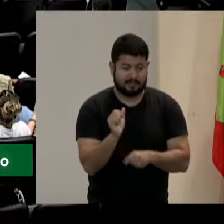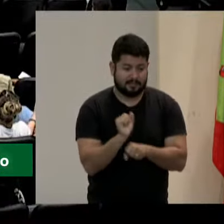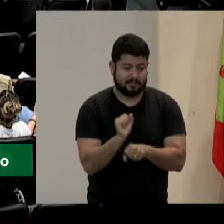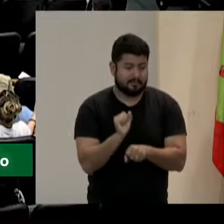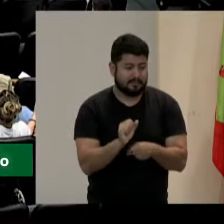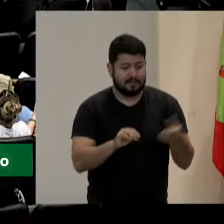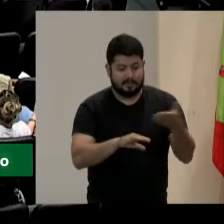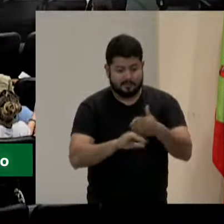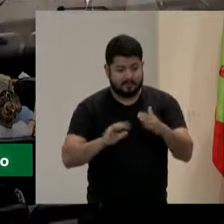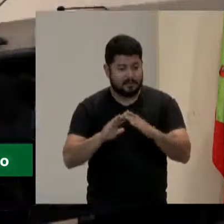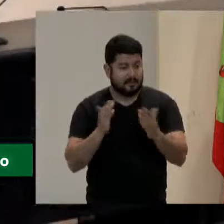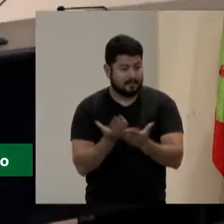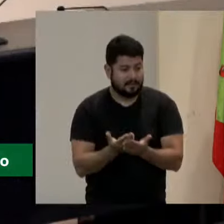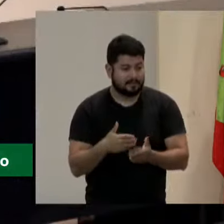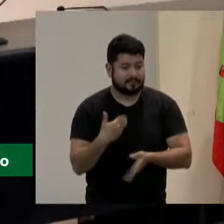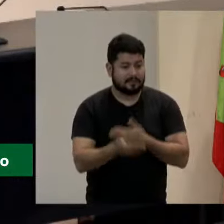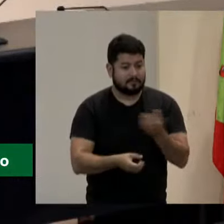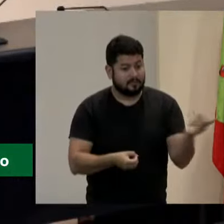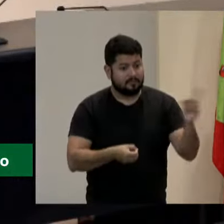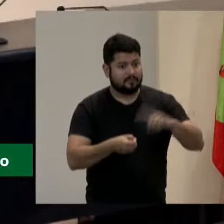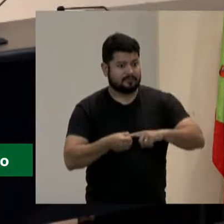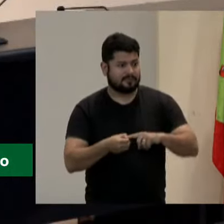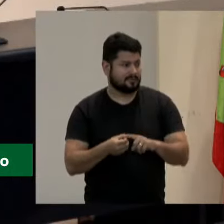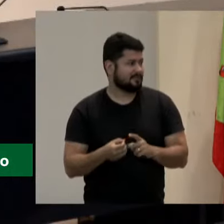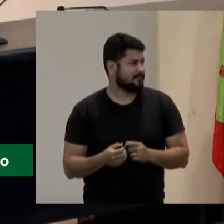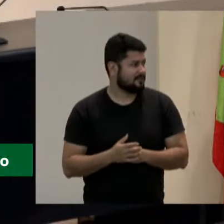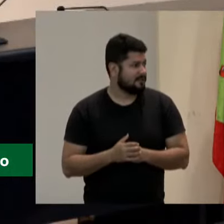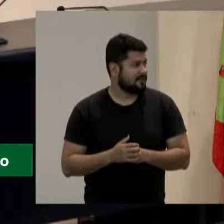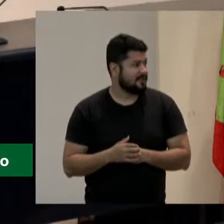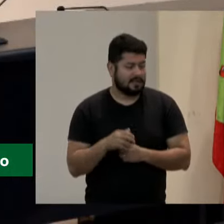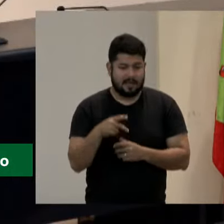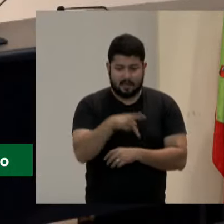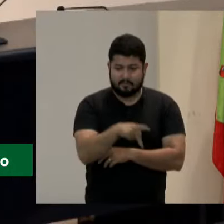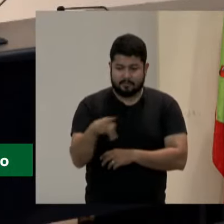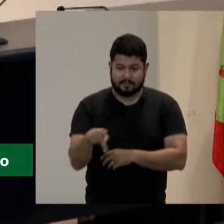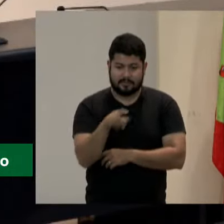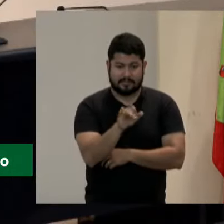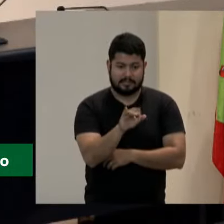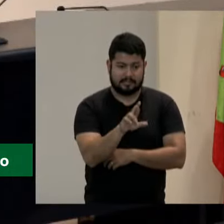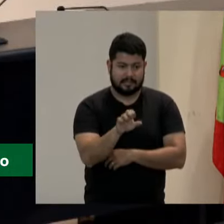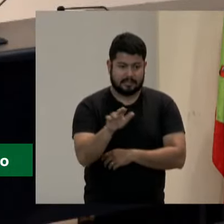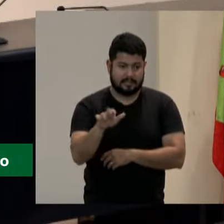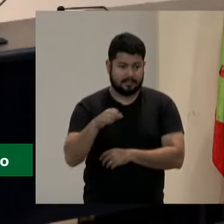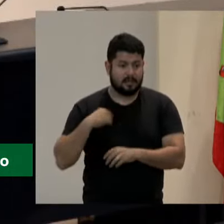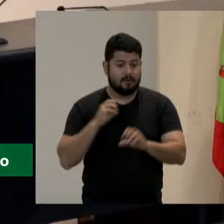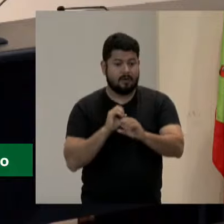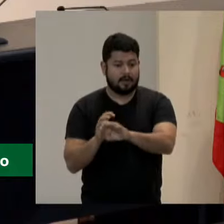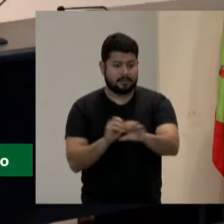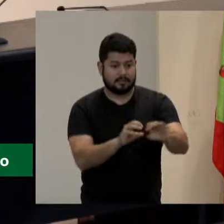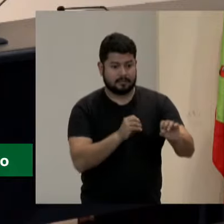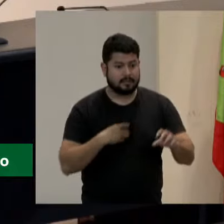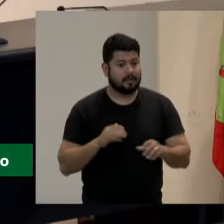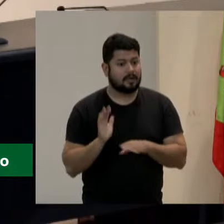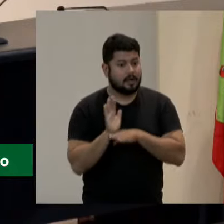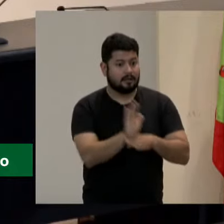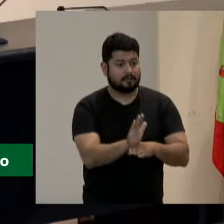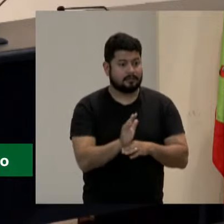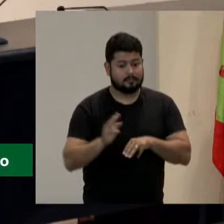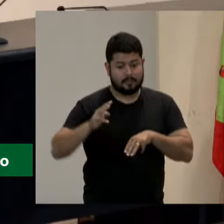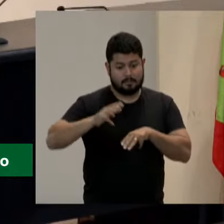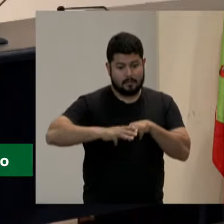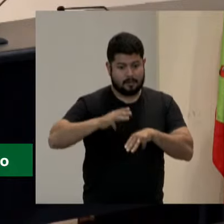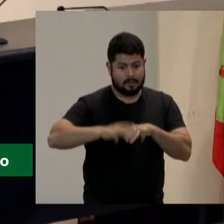Fui alfabetizado pela professora Irene, ajudava dando aula de matemática para meus colegas, onde eu ganhava um pouco de